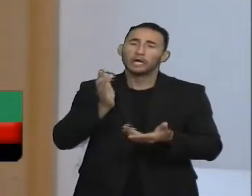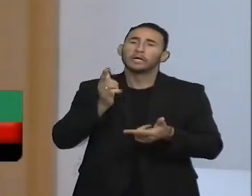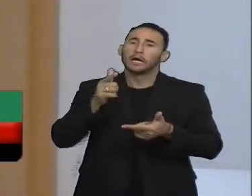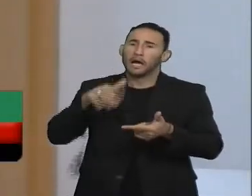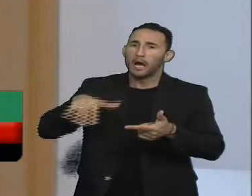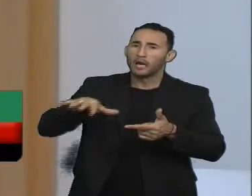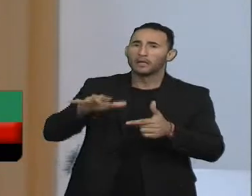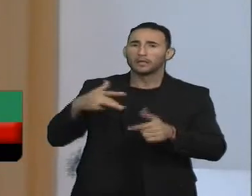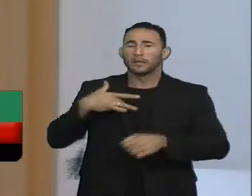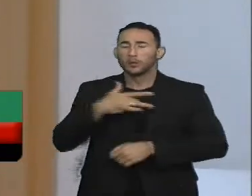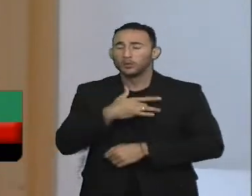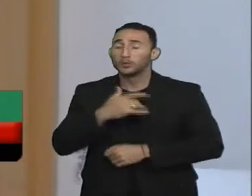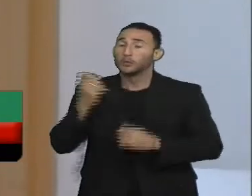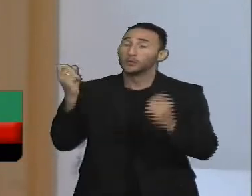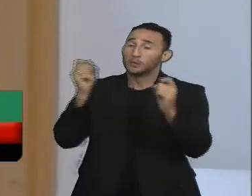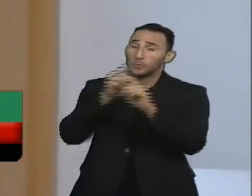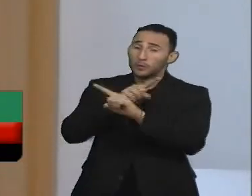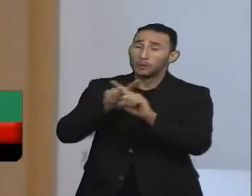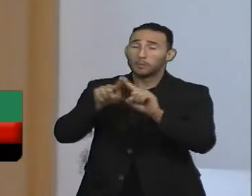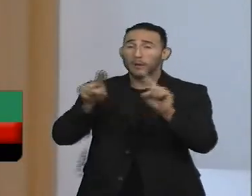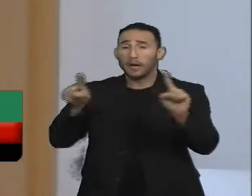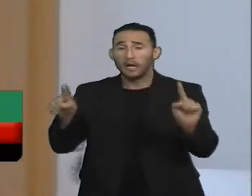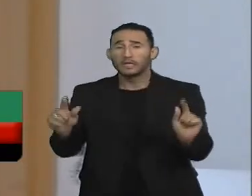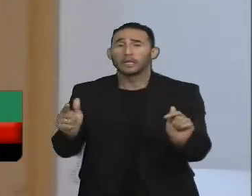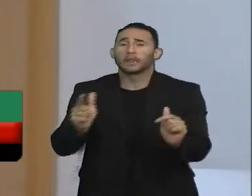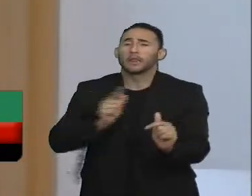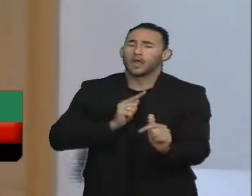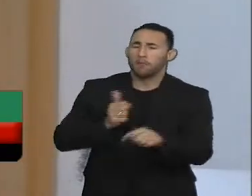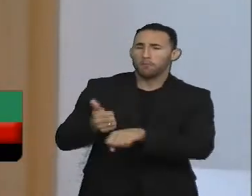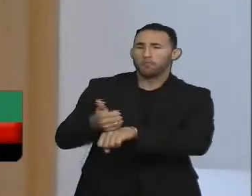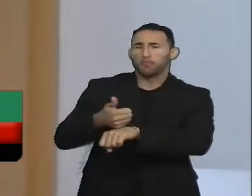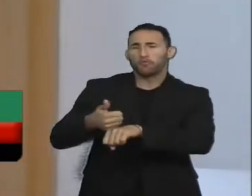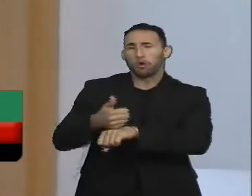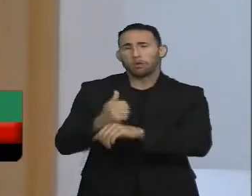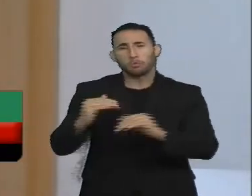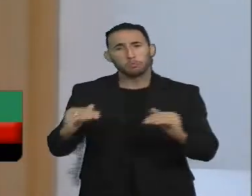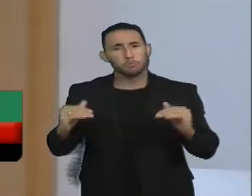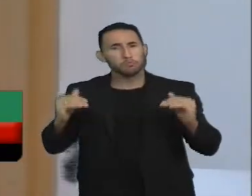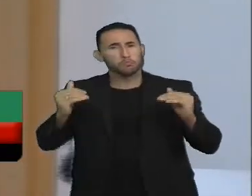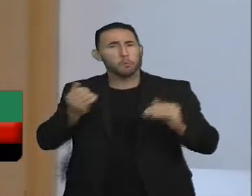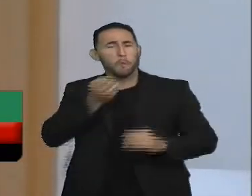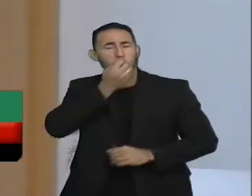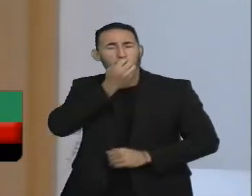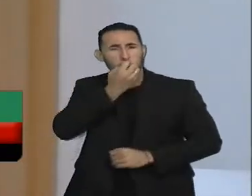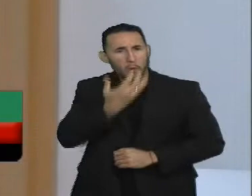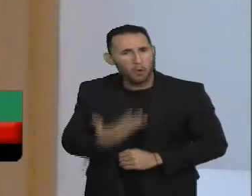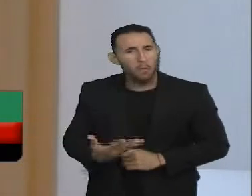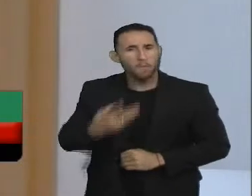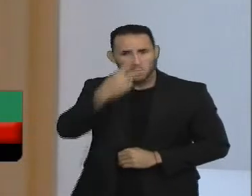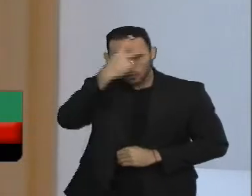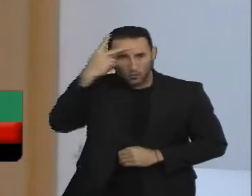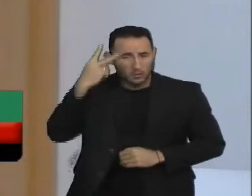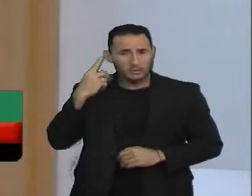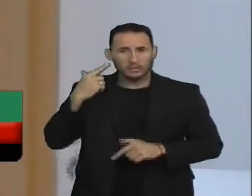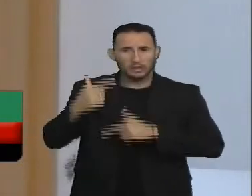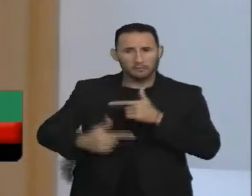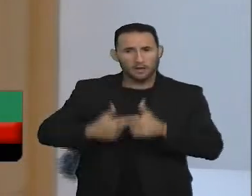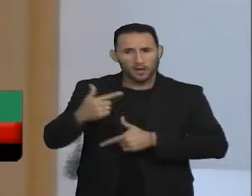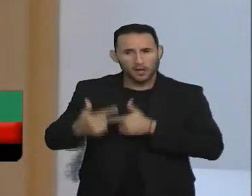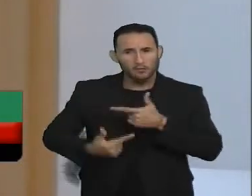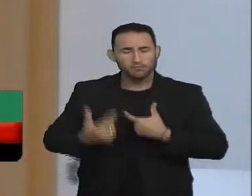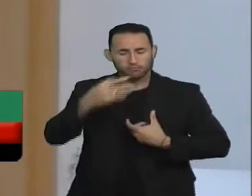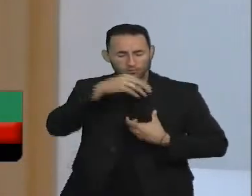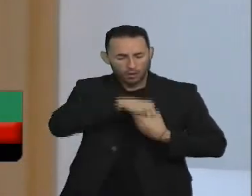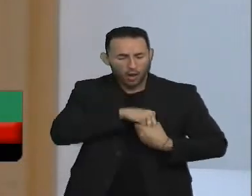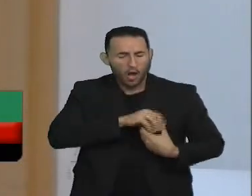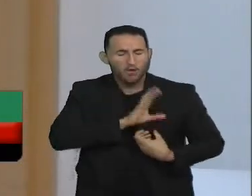saúde, mas temos muitos profissionais bons, entendeu? Muitas pessoas que trabalham com amor,